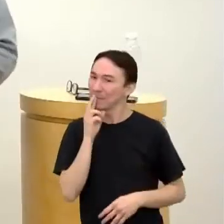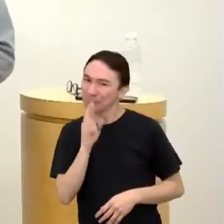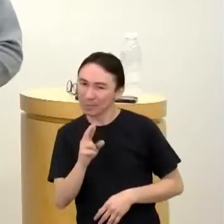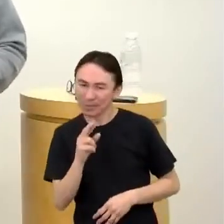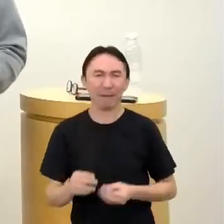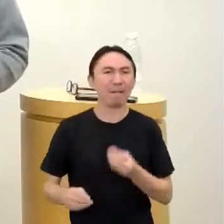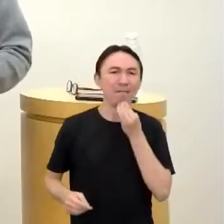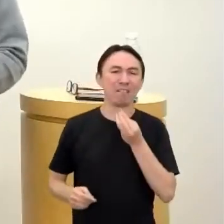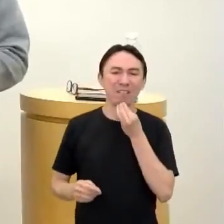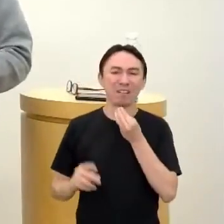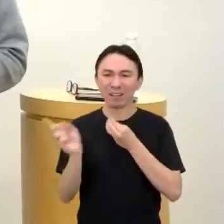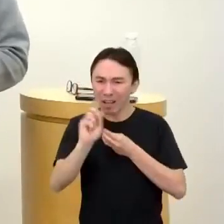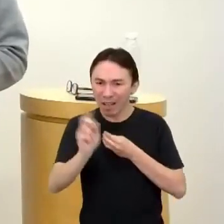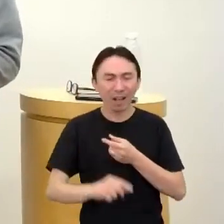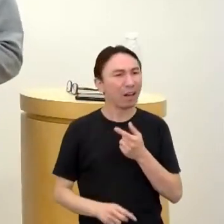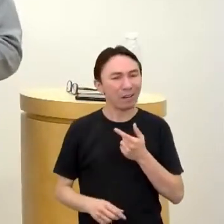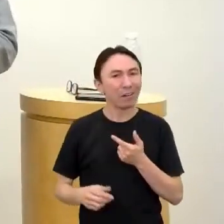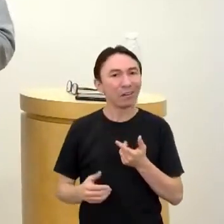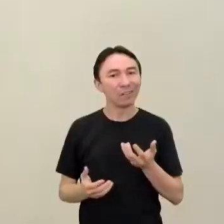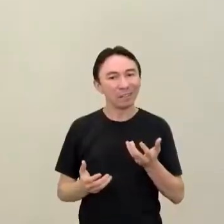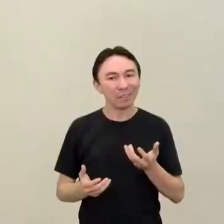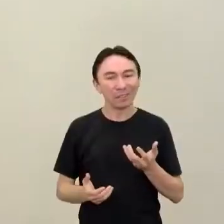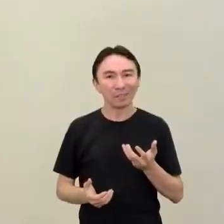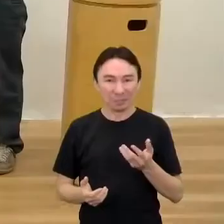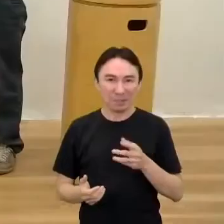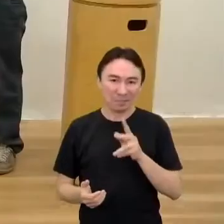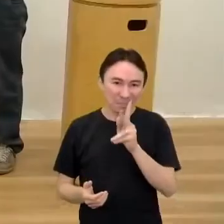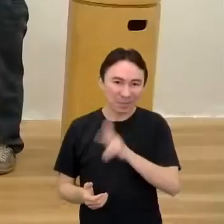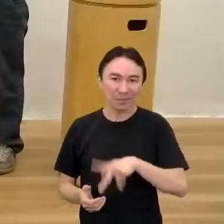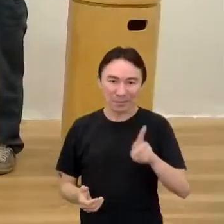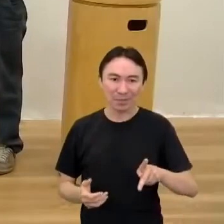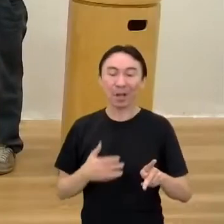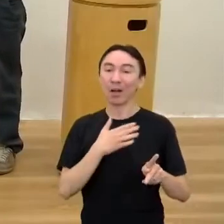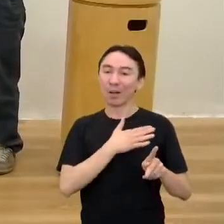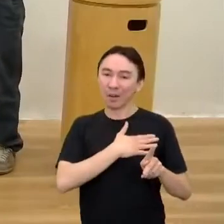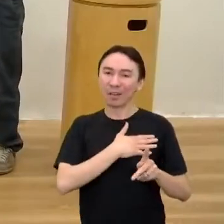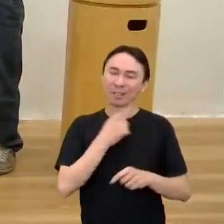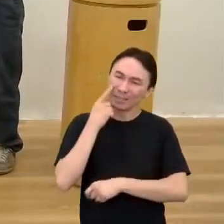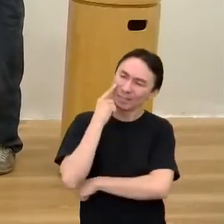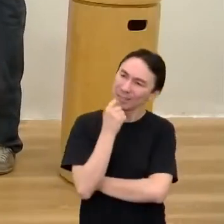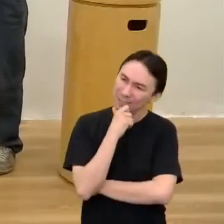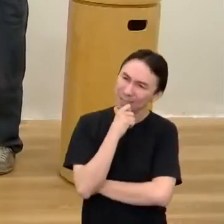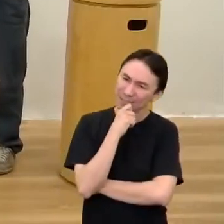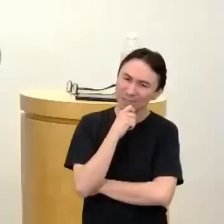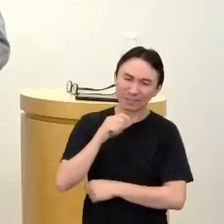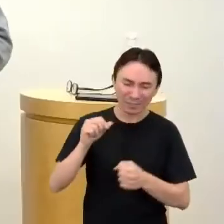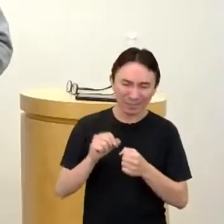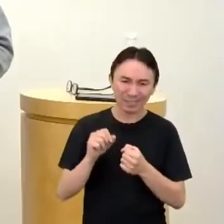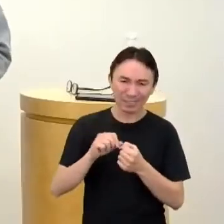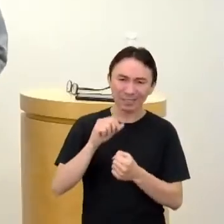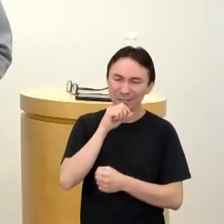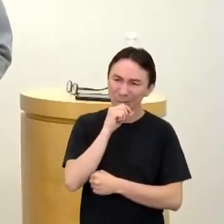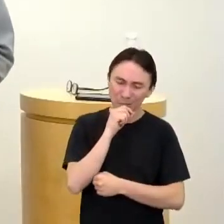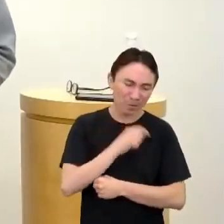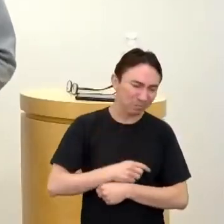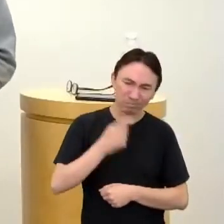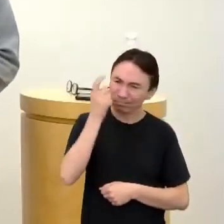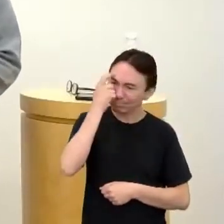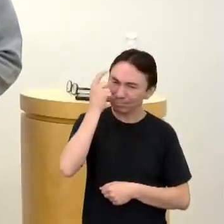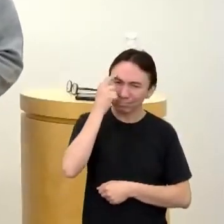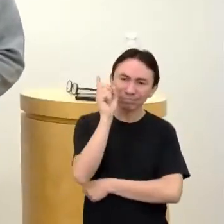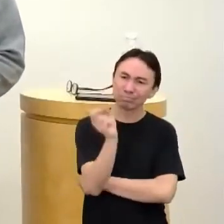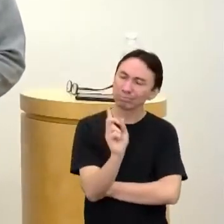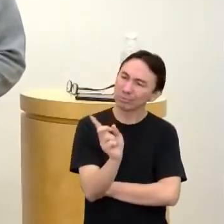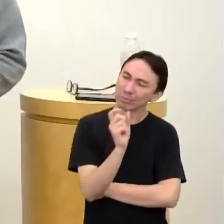com aquelas soluções criativas, né? Claro. Algo assim, que a gente não enxergou. Assim, poxa, mas você conseguiu fazer desse jeito? Nem eu pensei dessa forma.